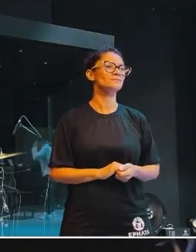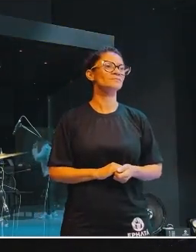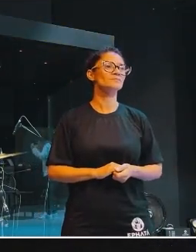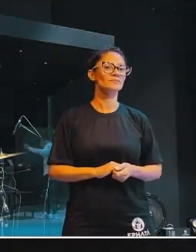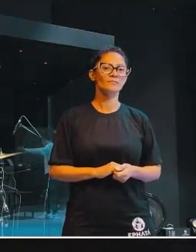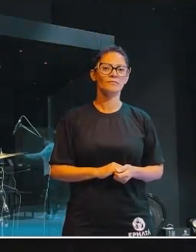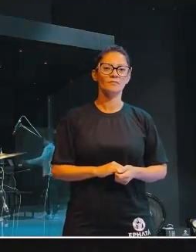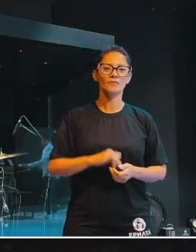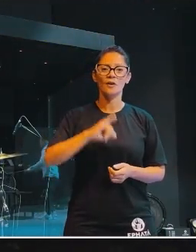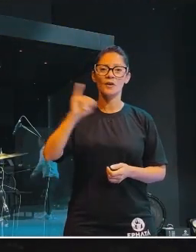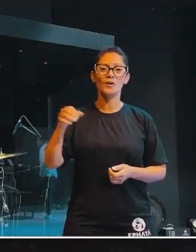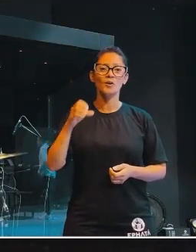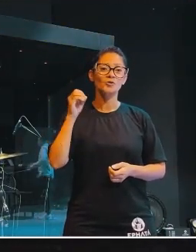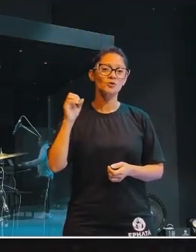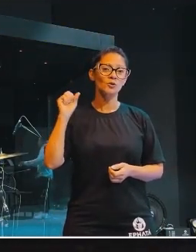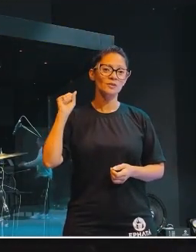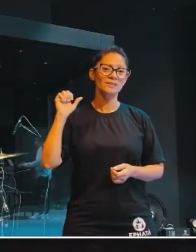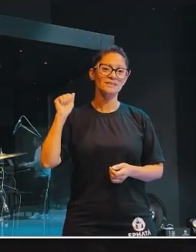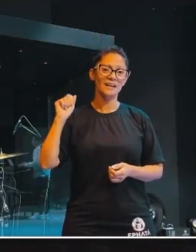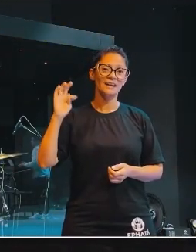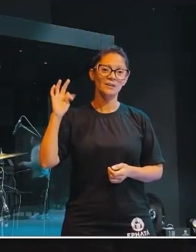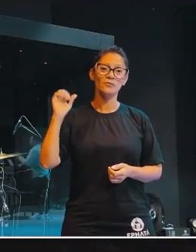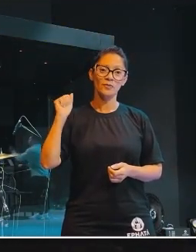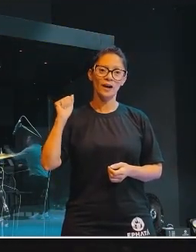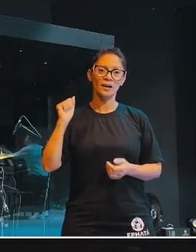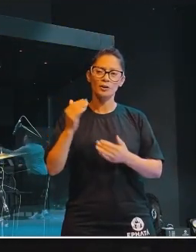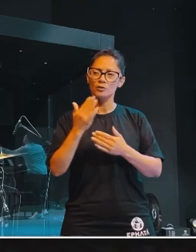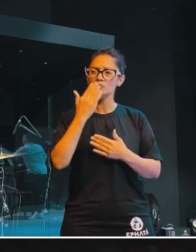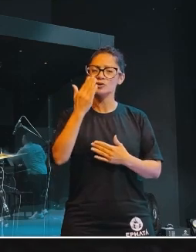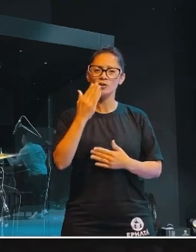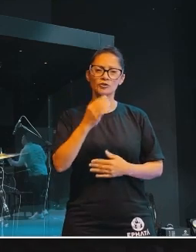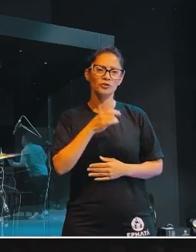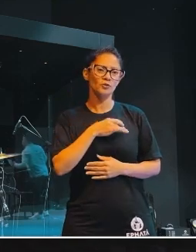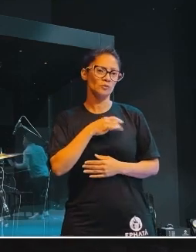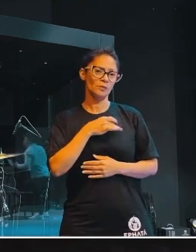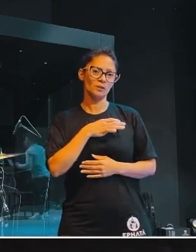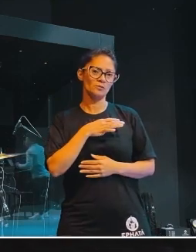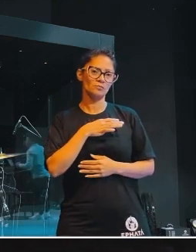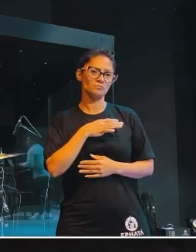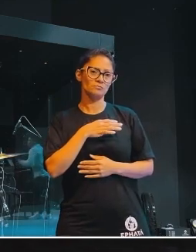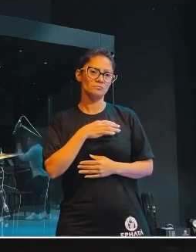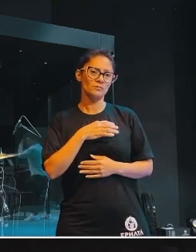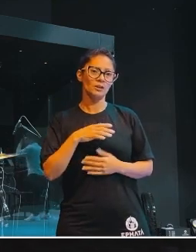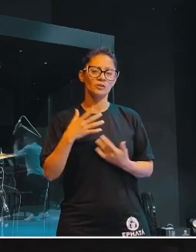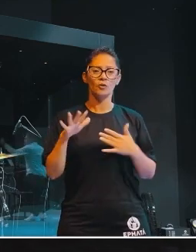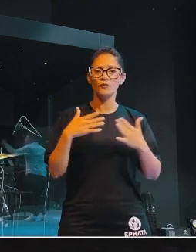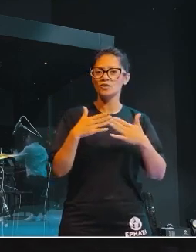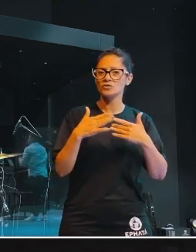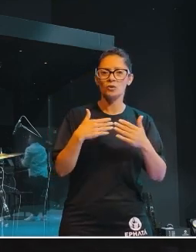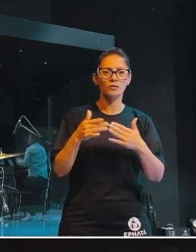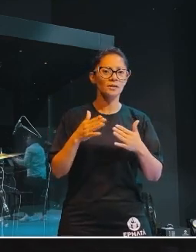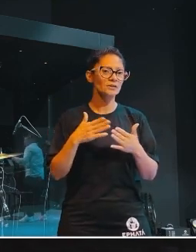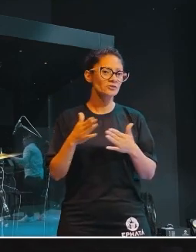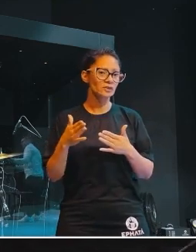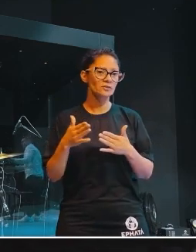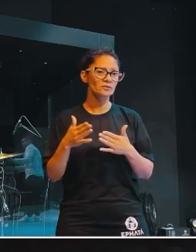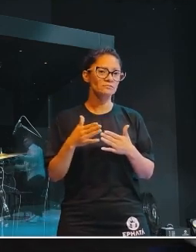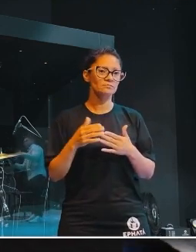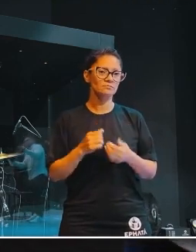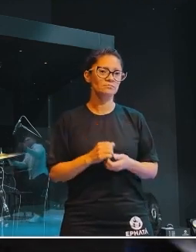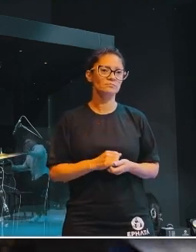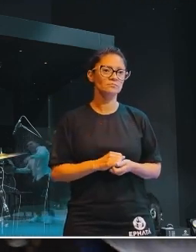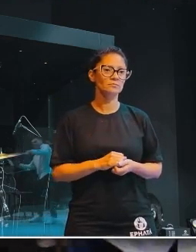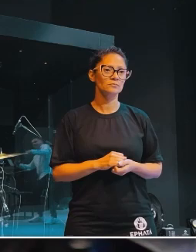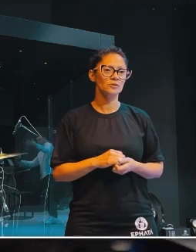Josafá, diante do medo, ele não saiu fazendo do jeito dele. Josafá, diante do medo, ele não saiu fazendo